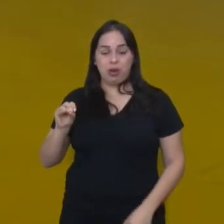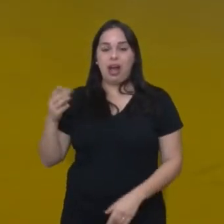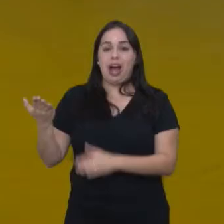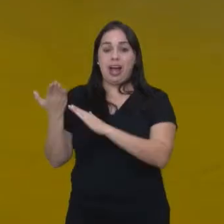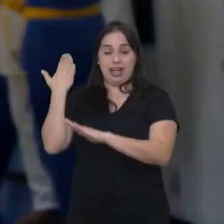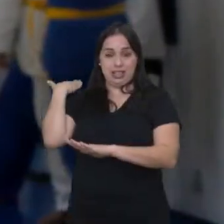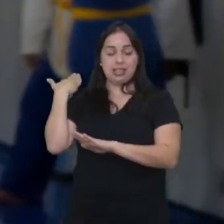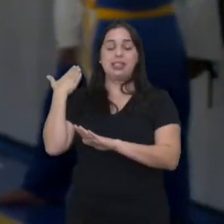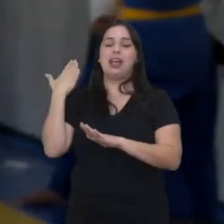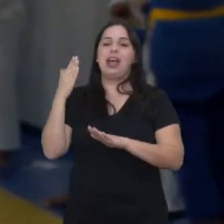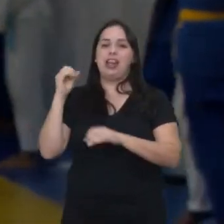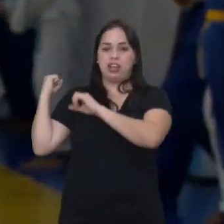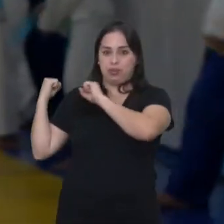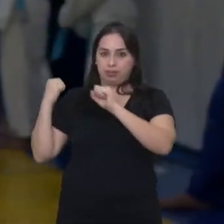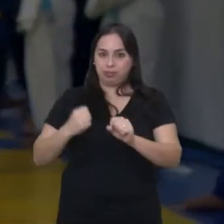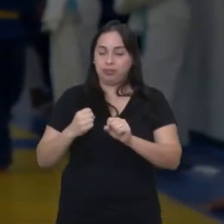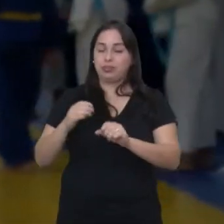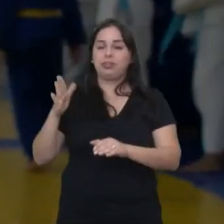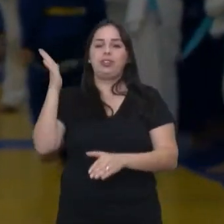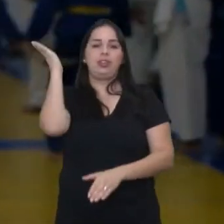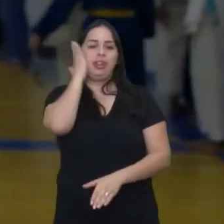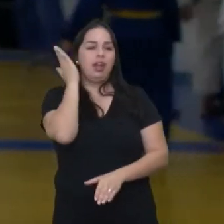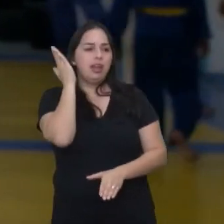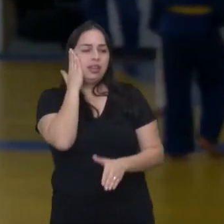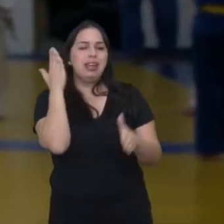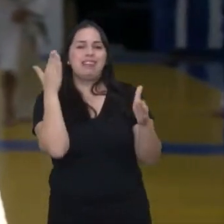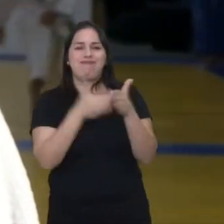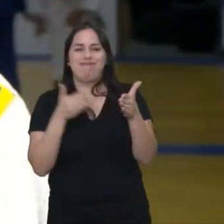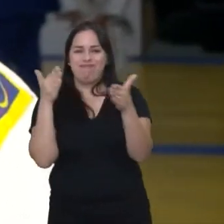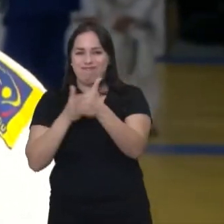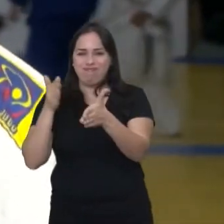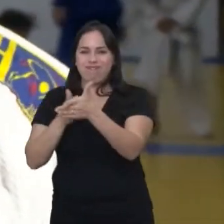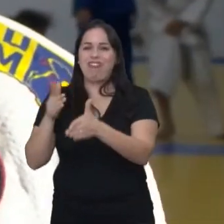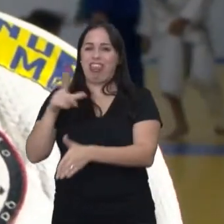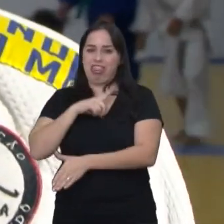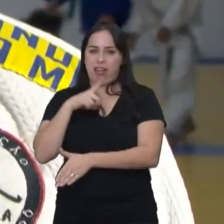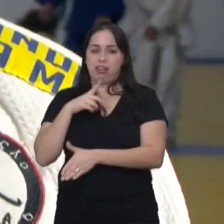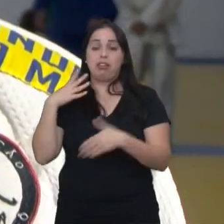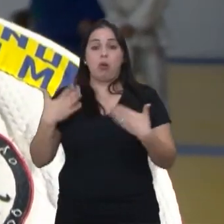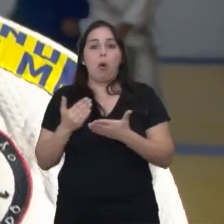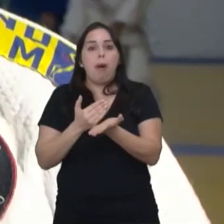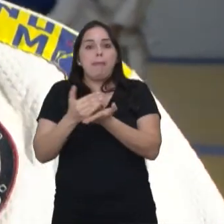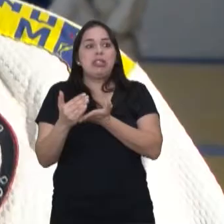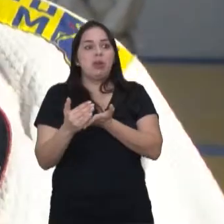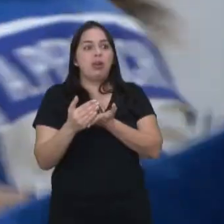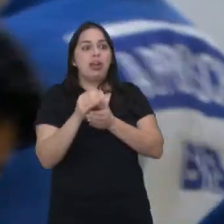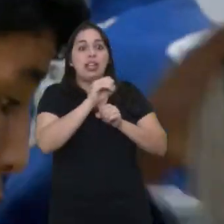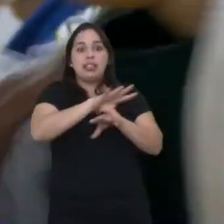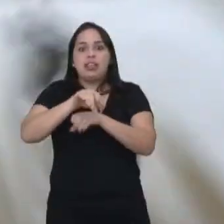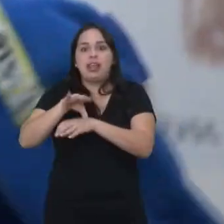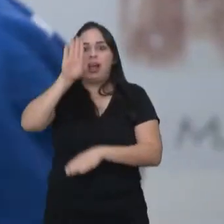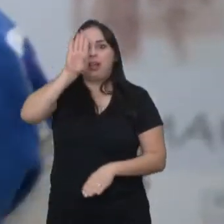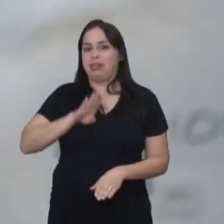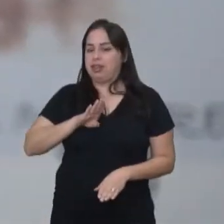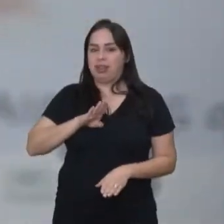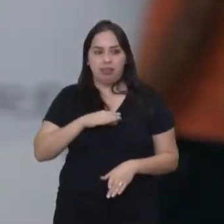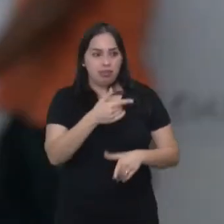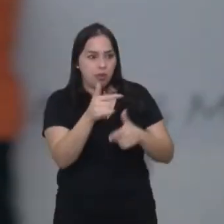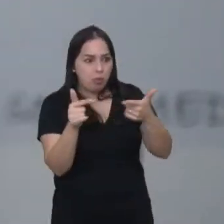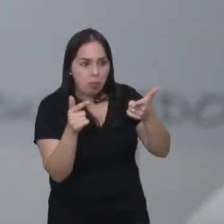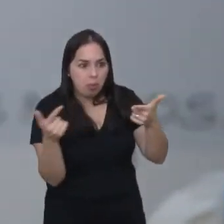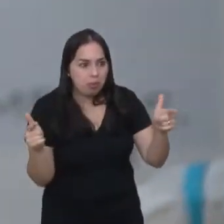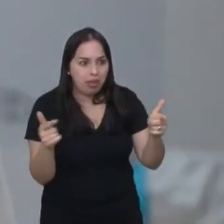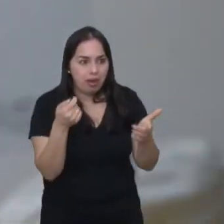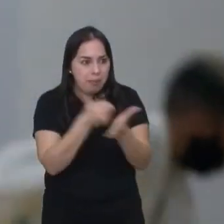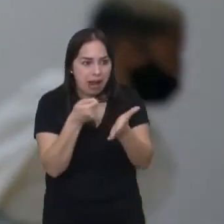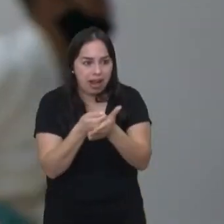o Flávio, que foi judoca na adolescência e, por saber das dificuldades enfrentadas pelos atletas, começou a dar aulas de graça